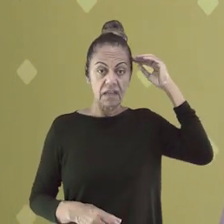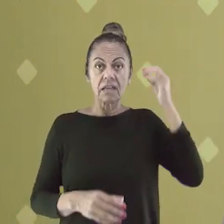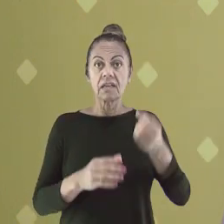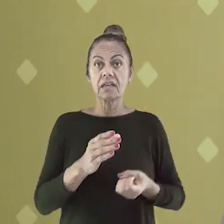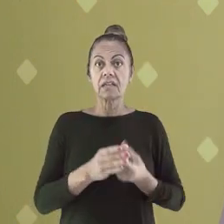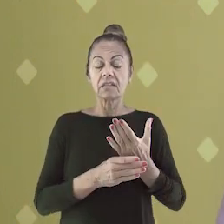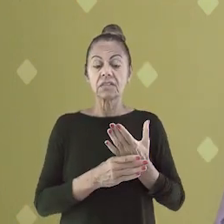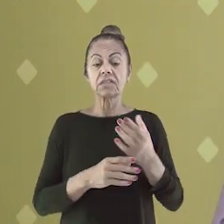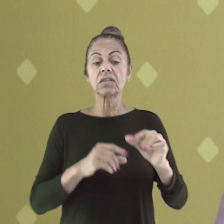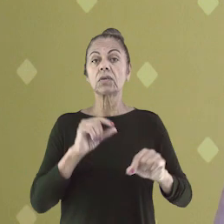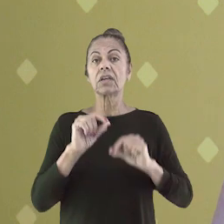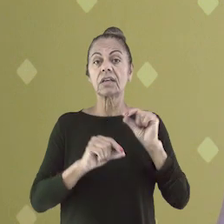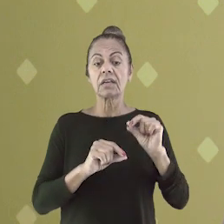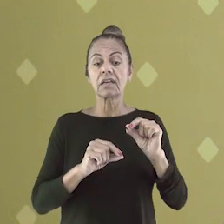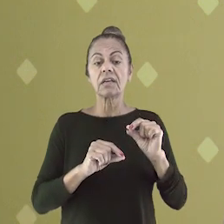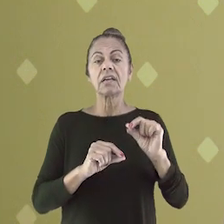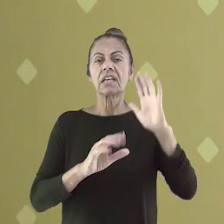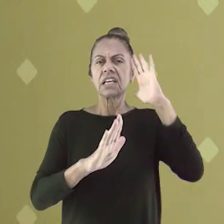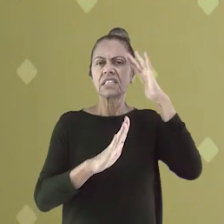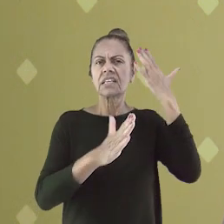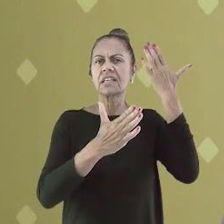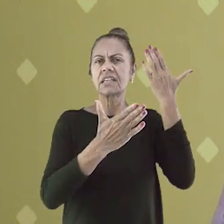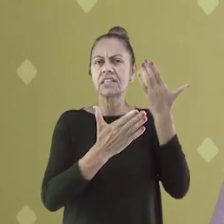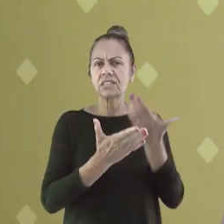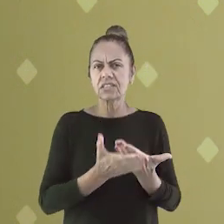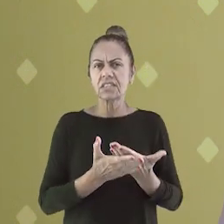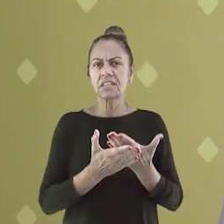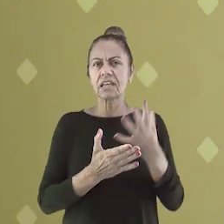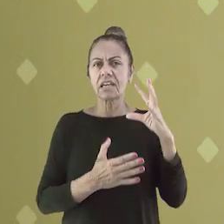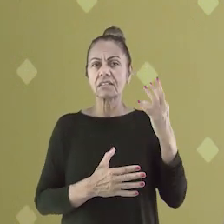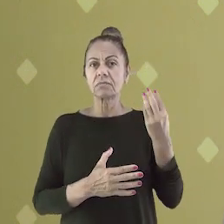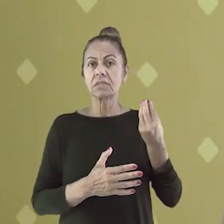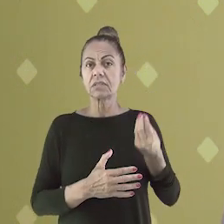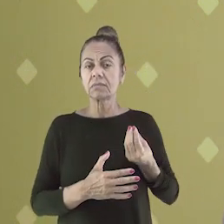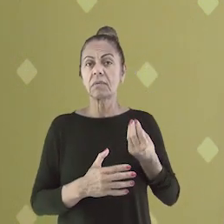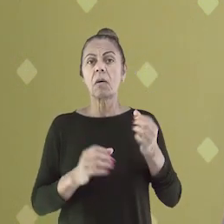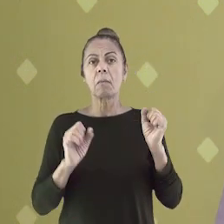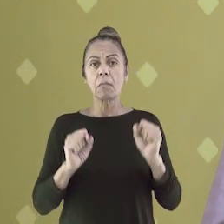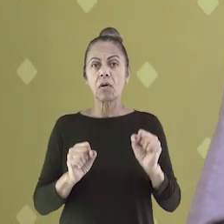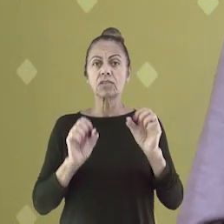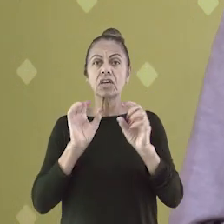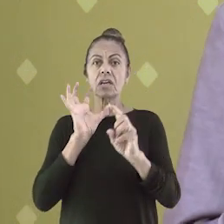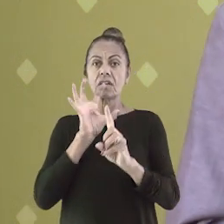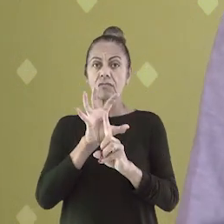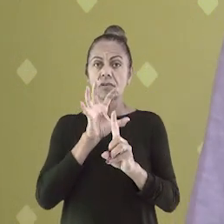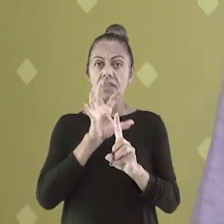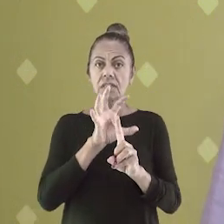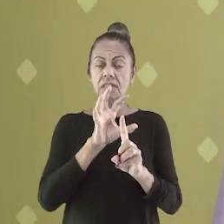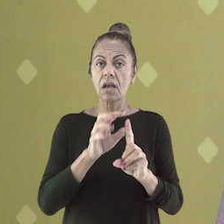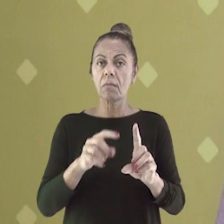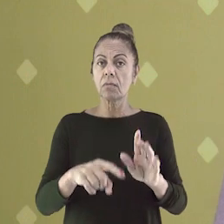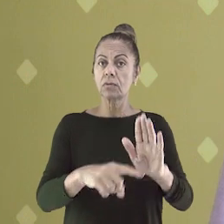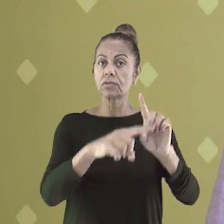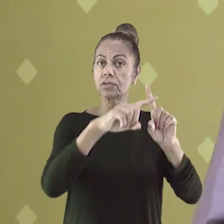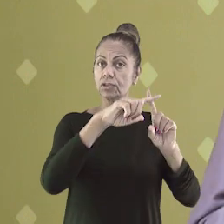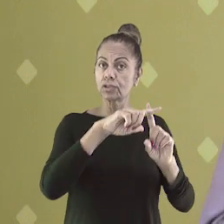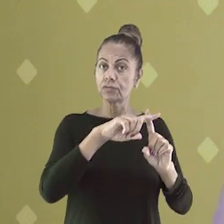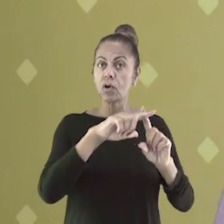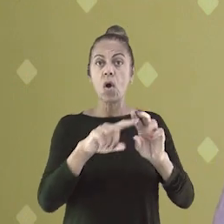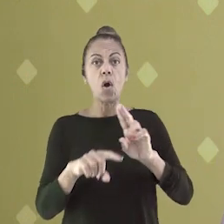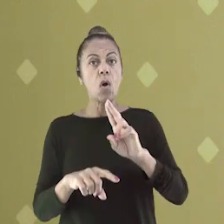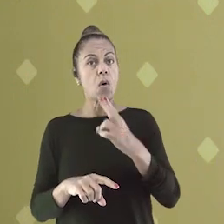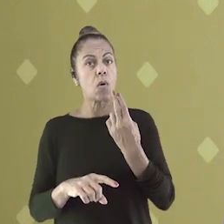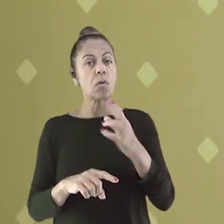indígenas, cristãs e espíritas. A Umbanda acredita que as entidades espirituais podem influenciar positiva